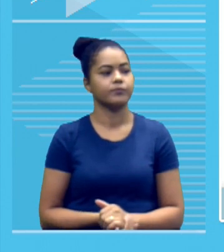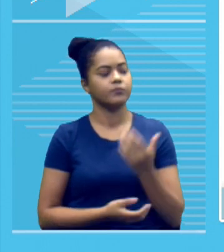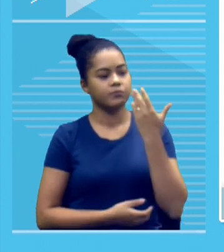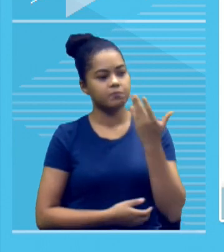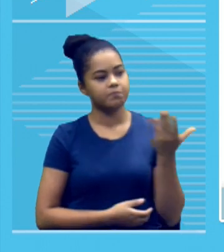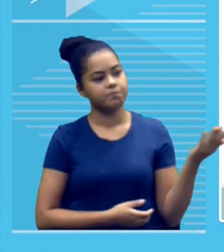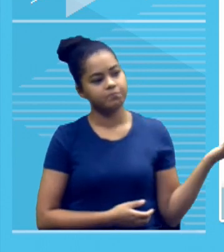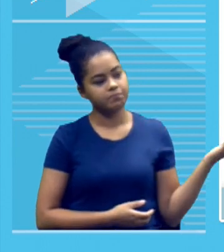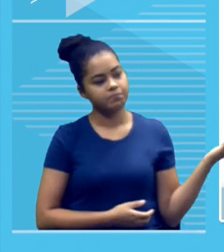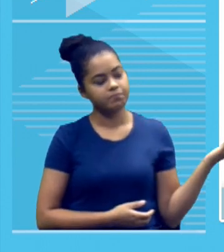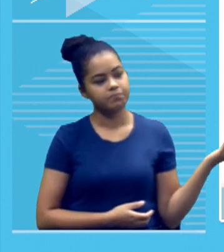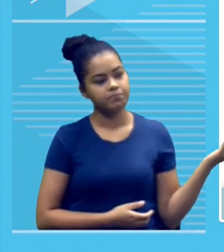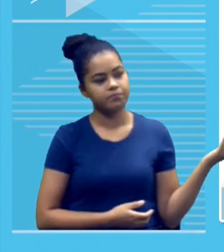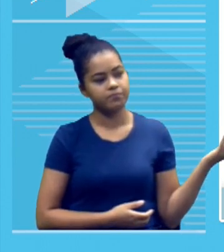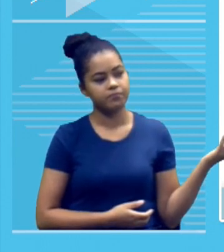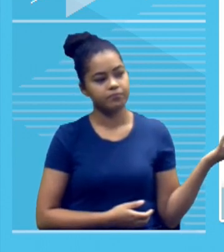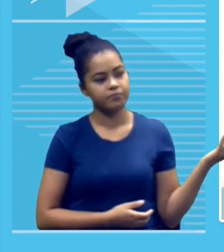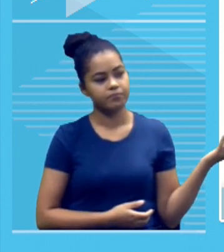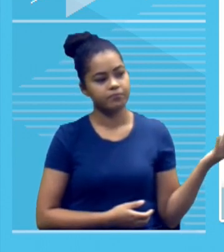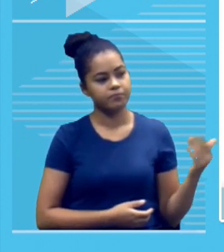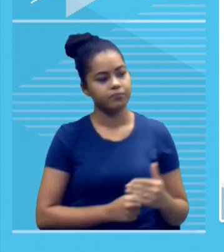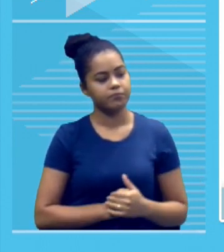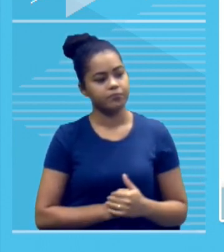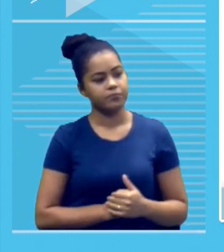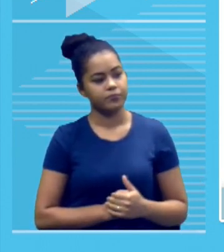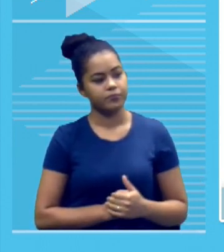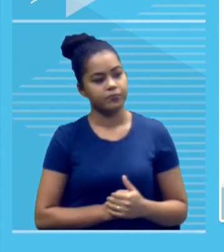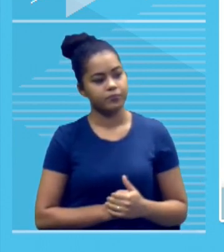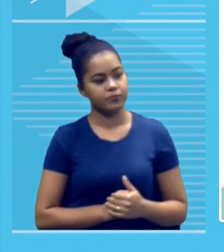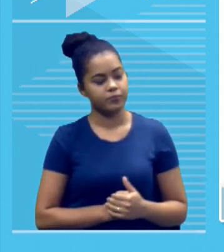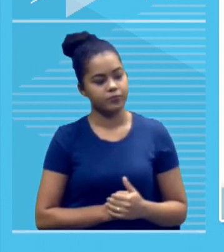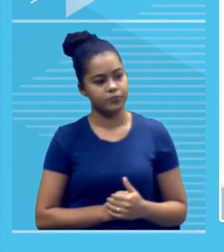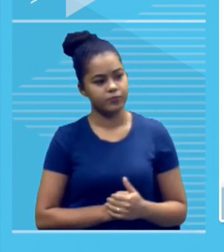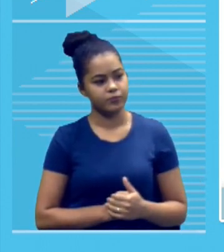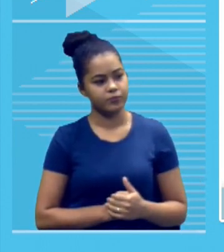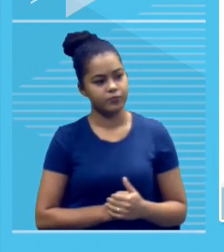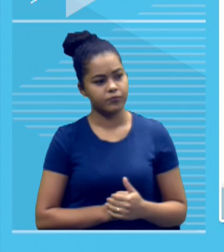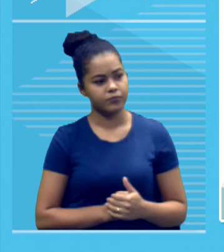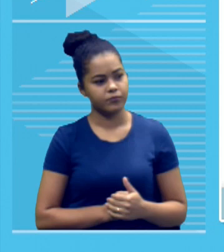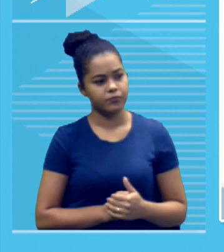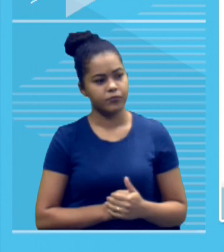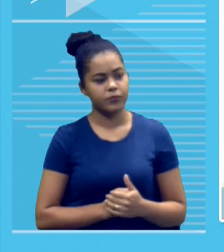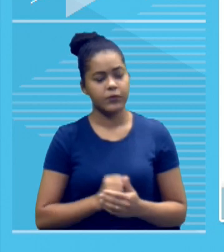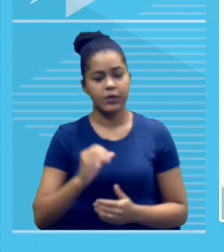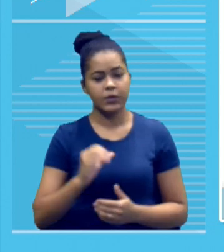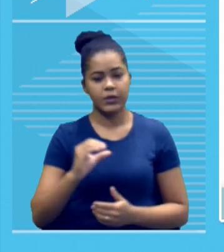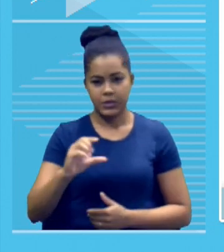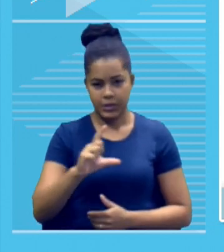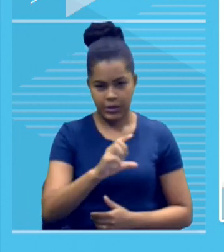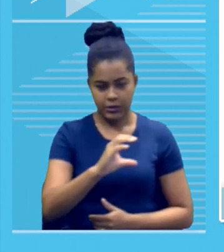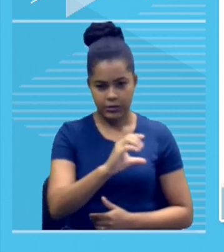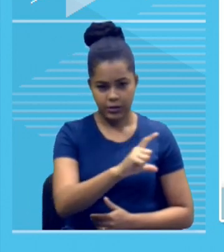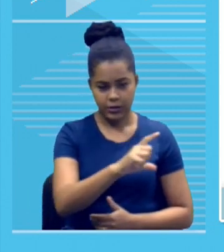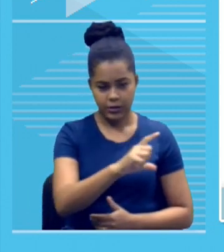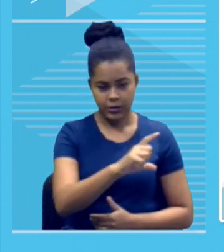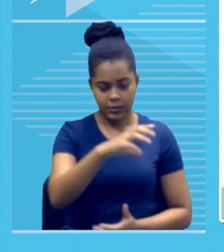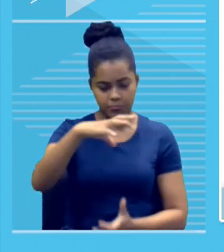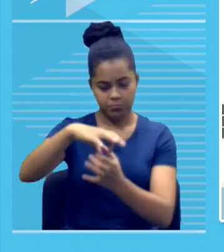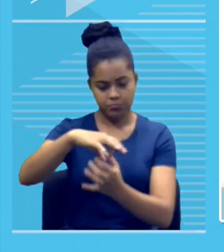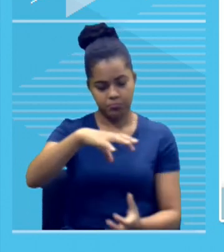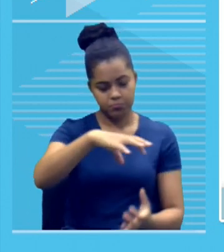vamos adicionar dois cloros. Ó. Ao adicionar dois cloros, olha o que é que fica aqui. Ó. Adicionei os dois